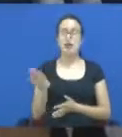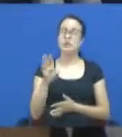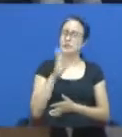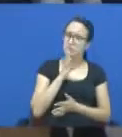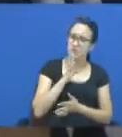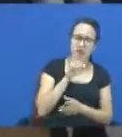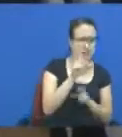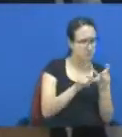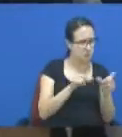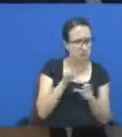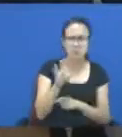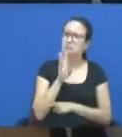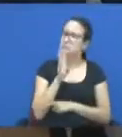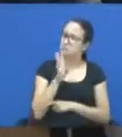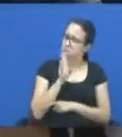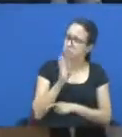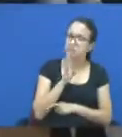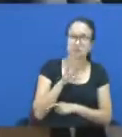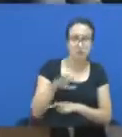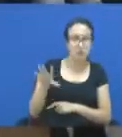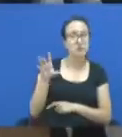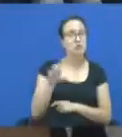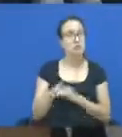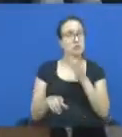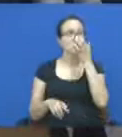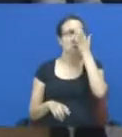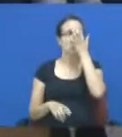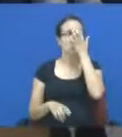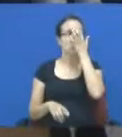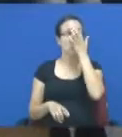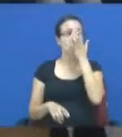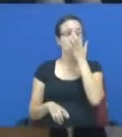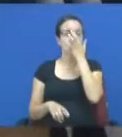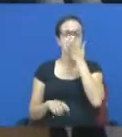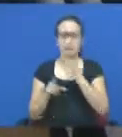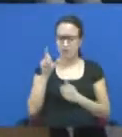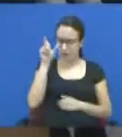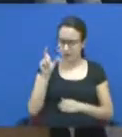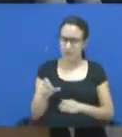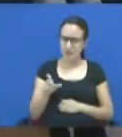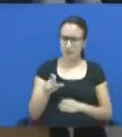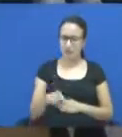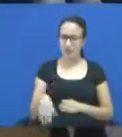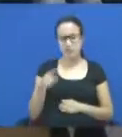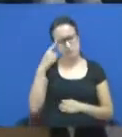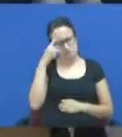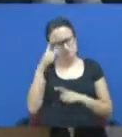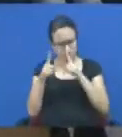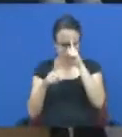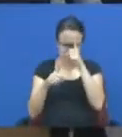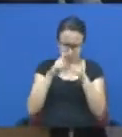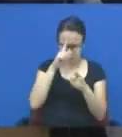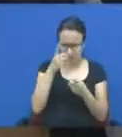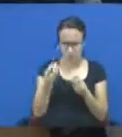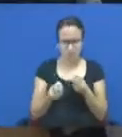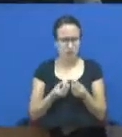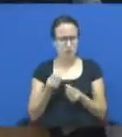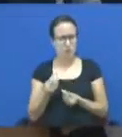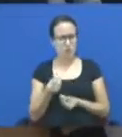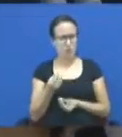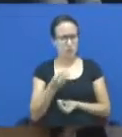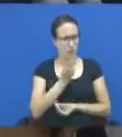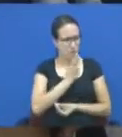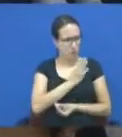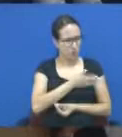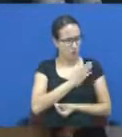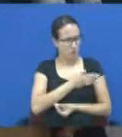questão, porém, continuava a afligi-lo. Se o coração da pessoa é governado pelo pecado, como pode